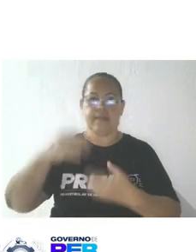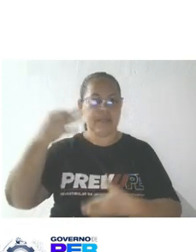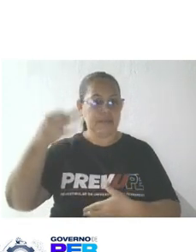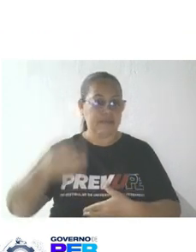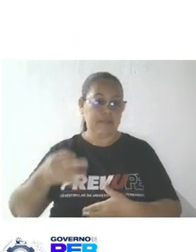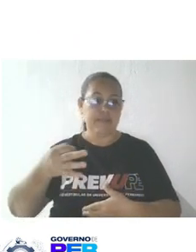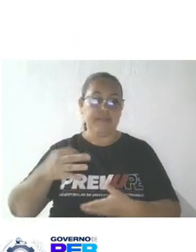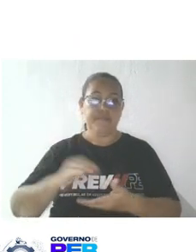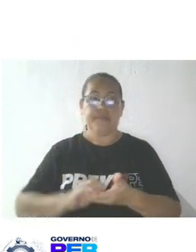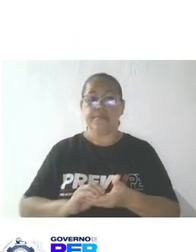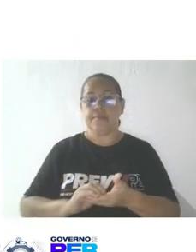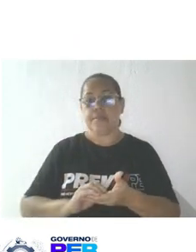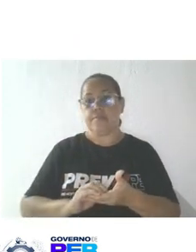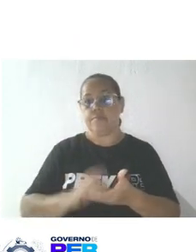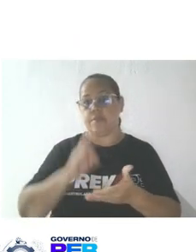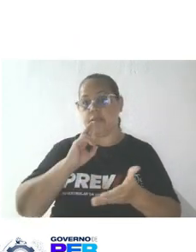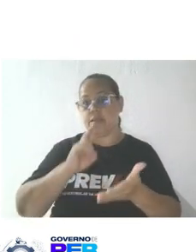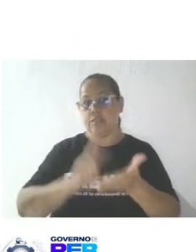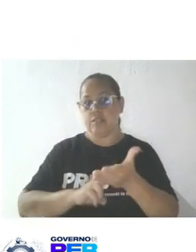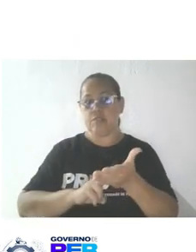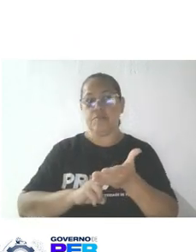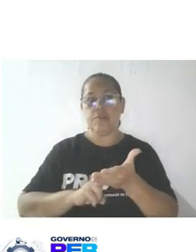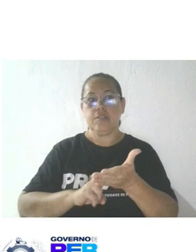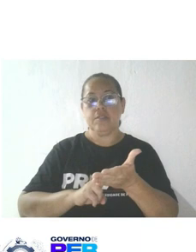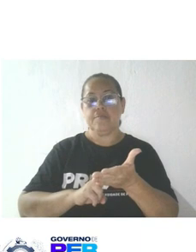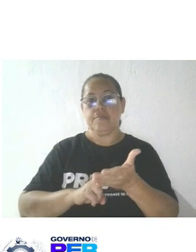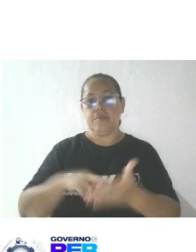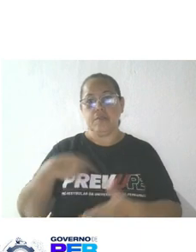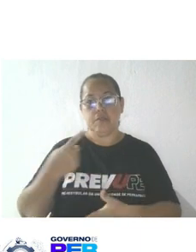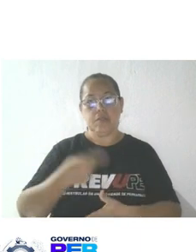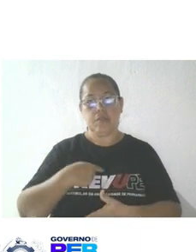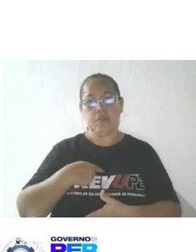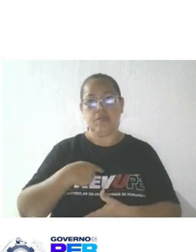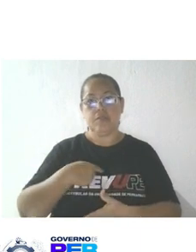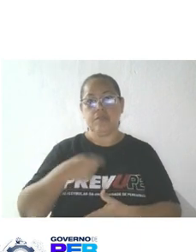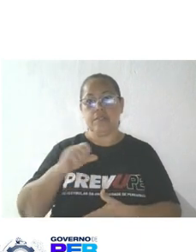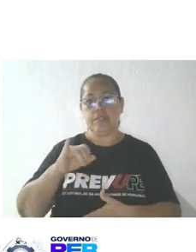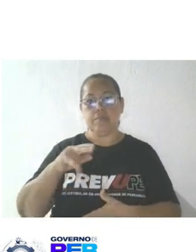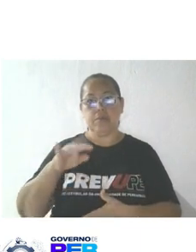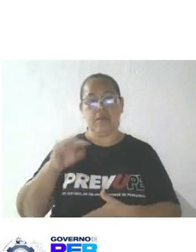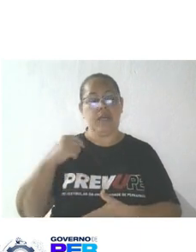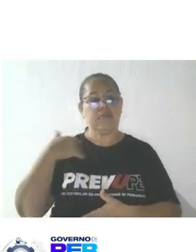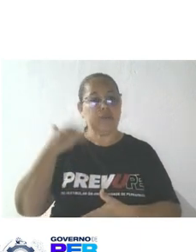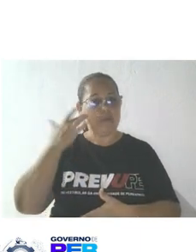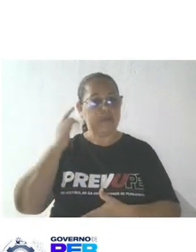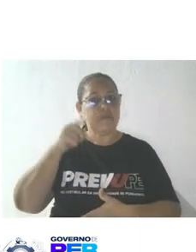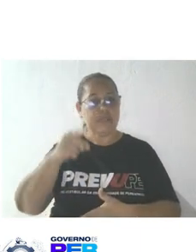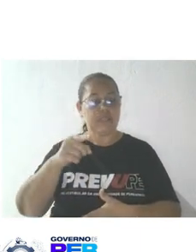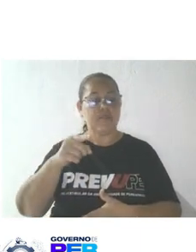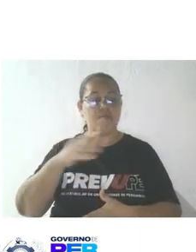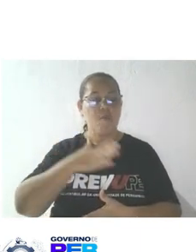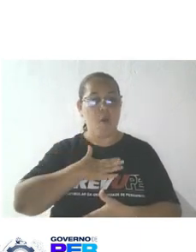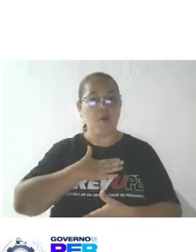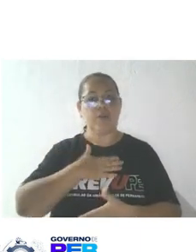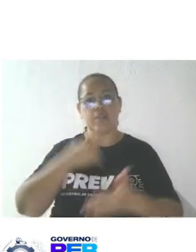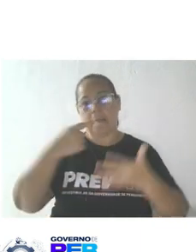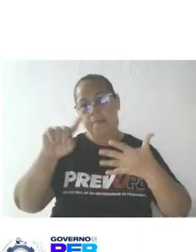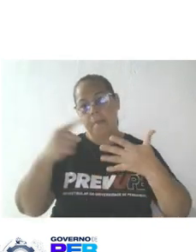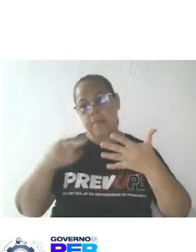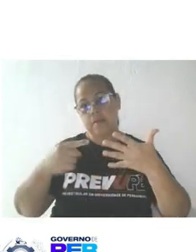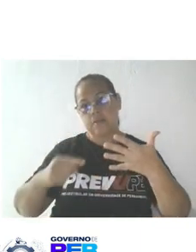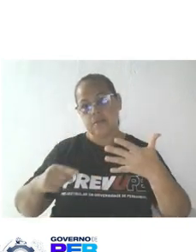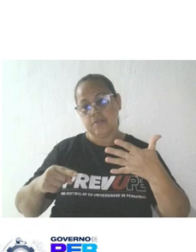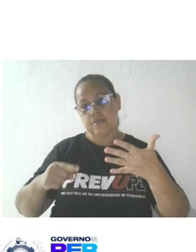Está aqui, pessoal, o gabarito, né, do nosso simulado. Espero que vocês tenham gostado aí da nossa correção